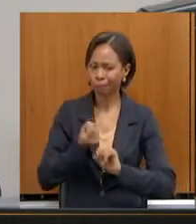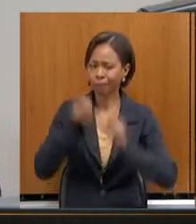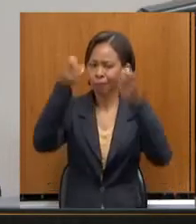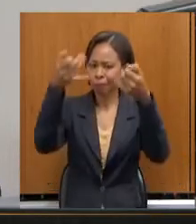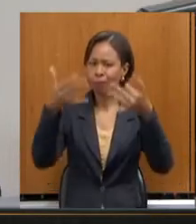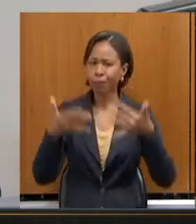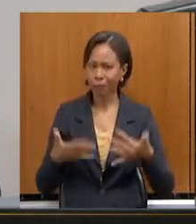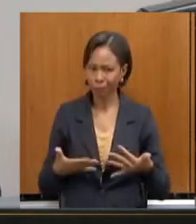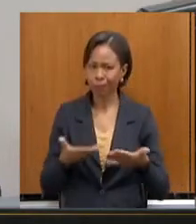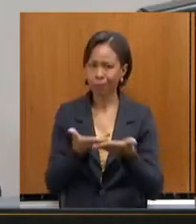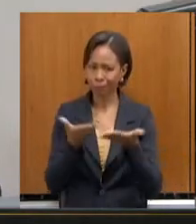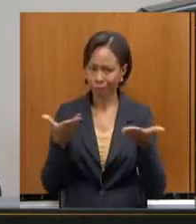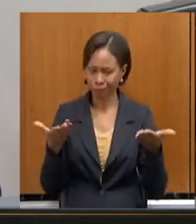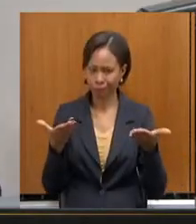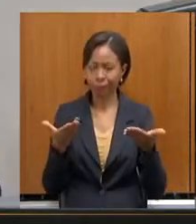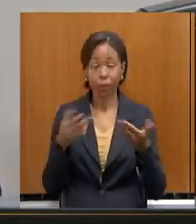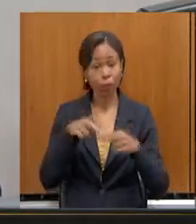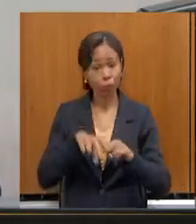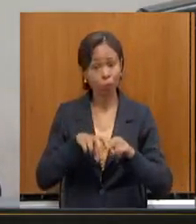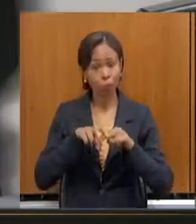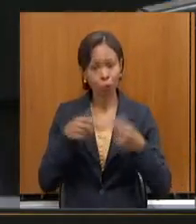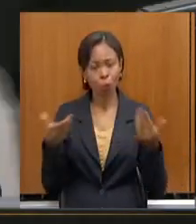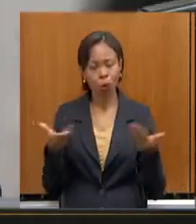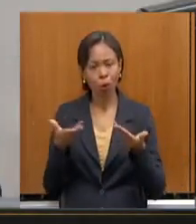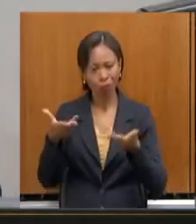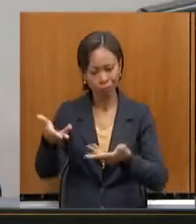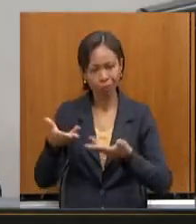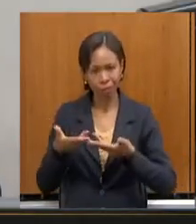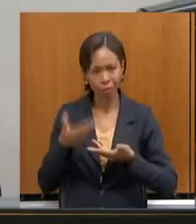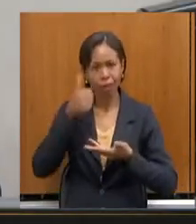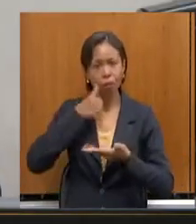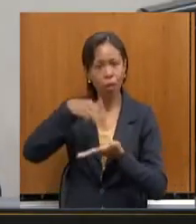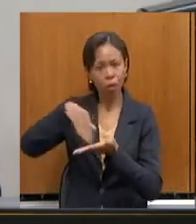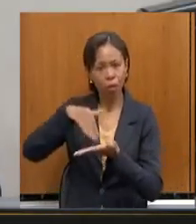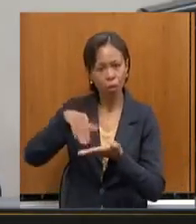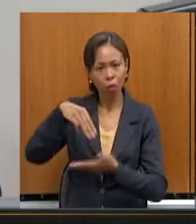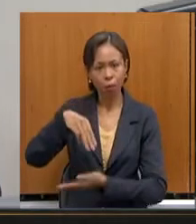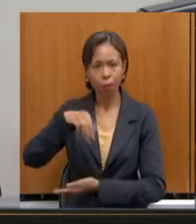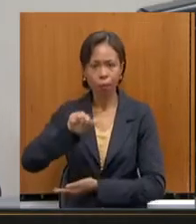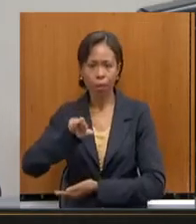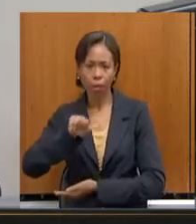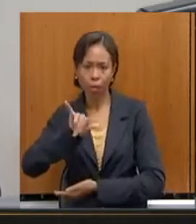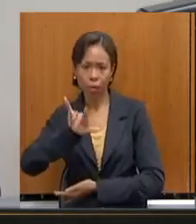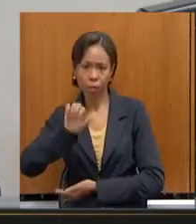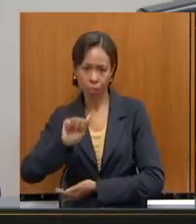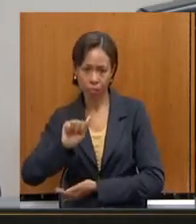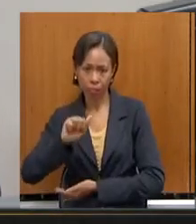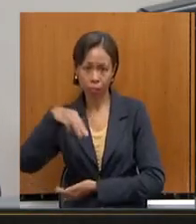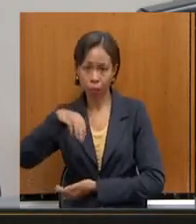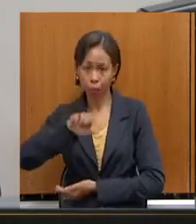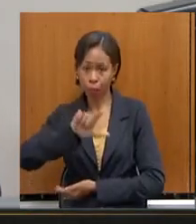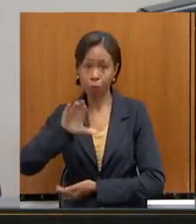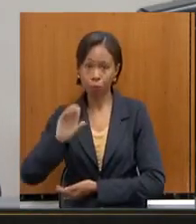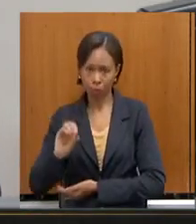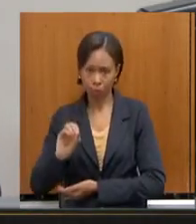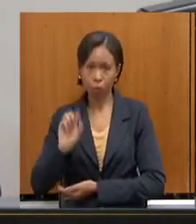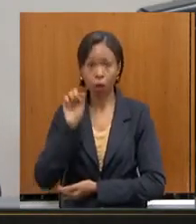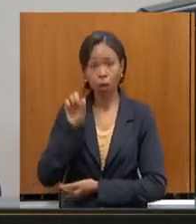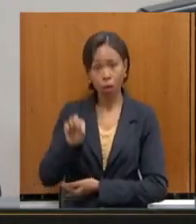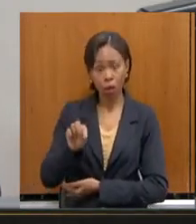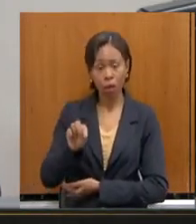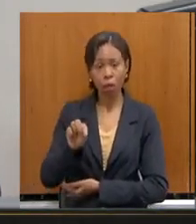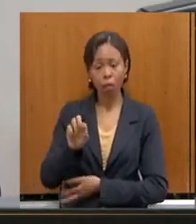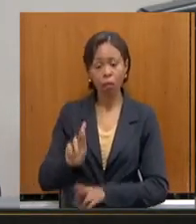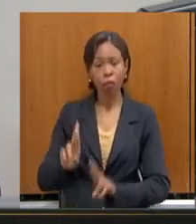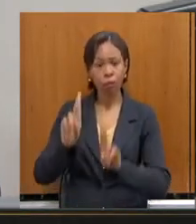população e por isso hoje recebemos aqui a secretária Marília de Melo Carvalho de Melo que está à frente